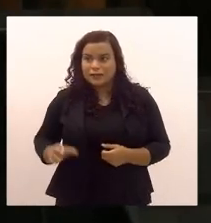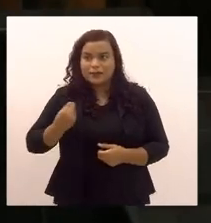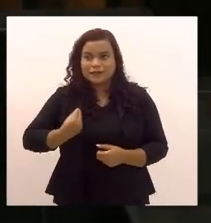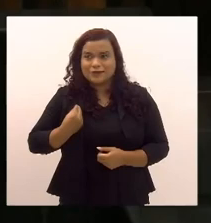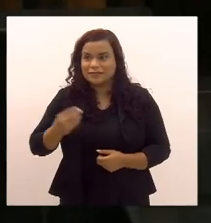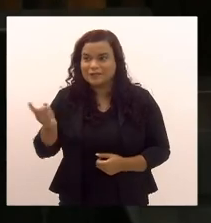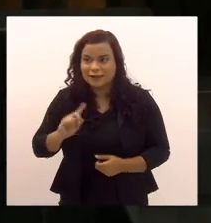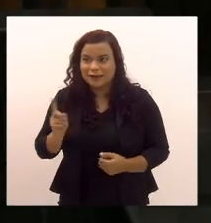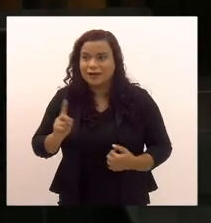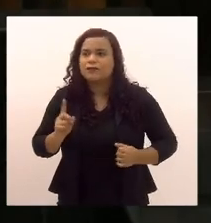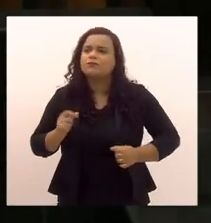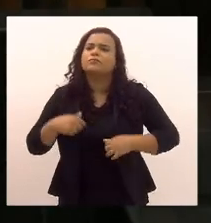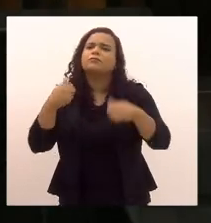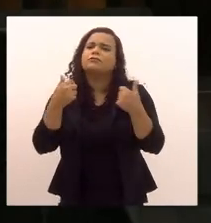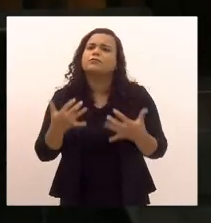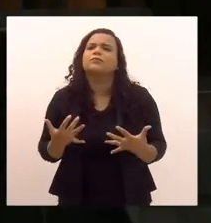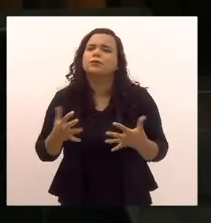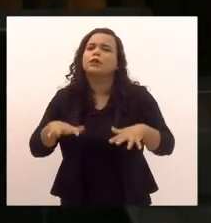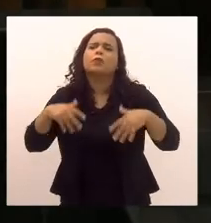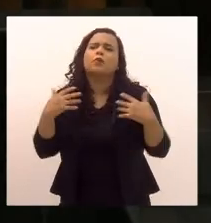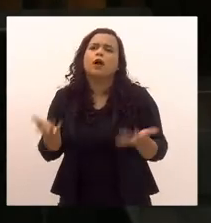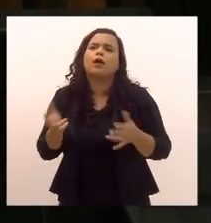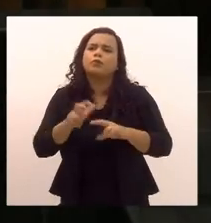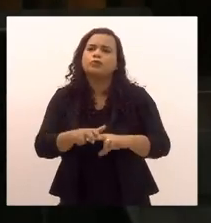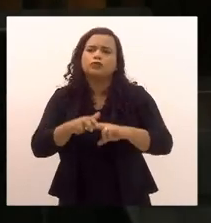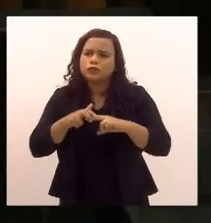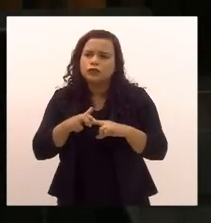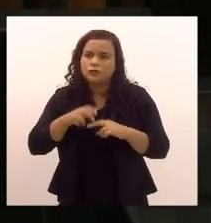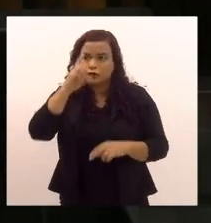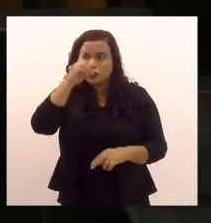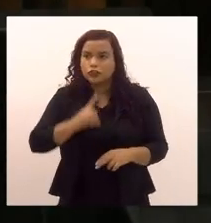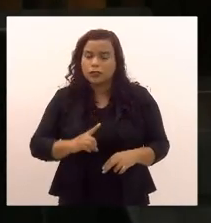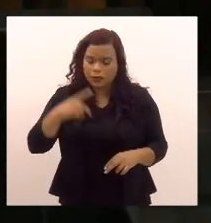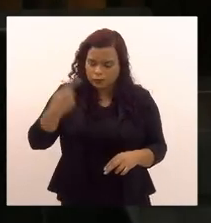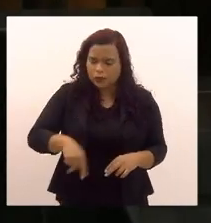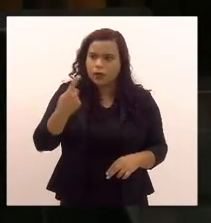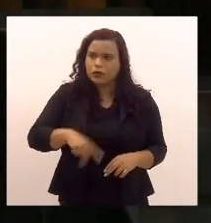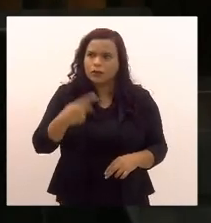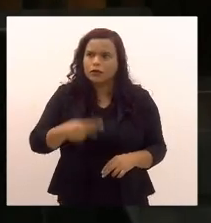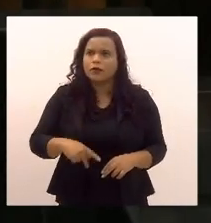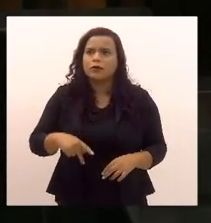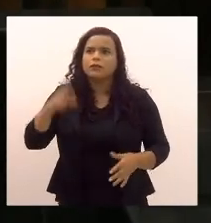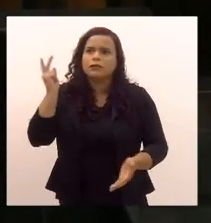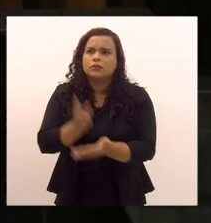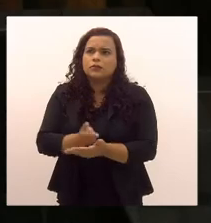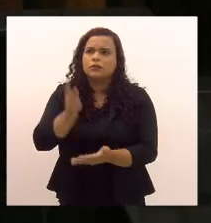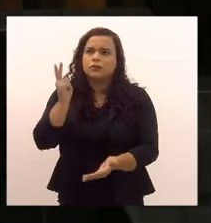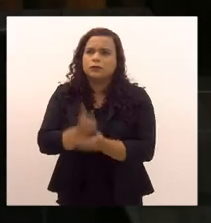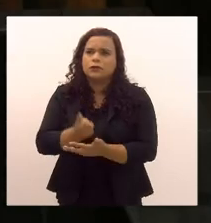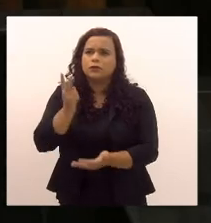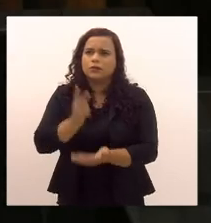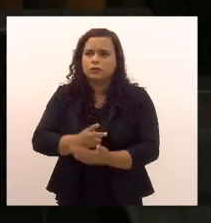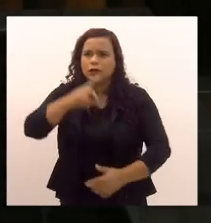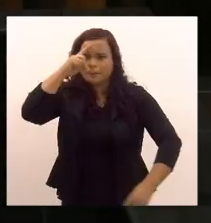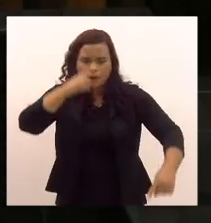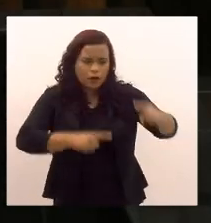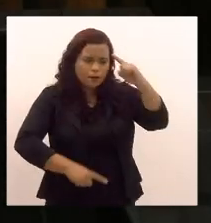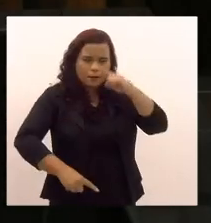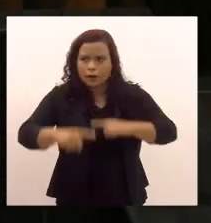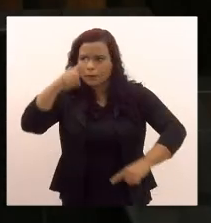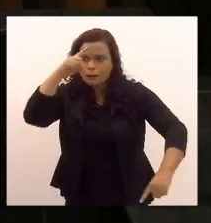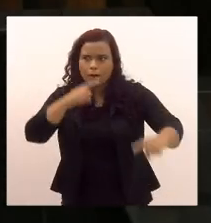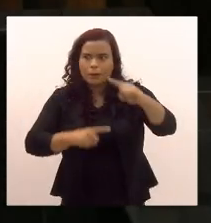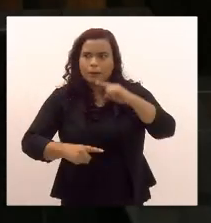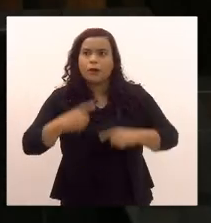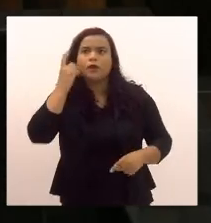aqui o porquê que o diretor dessa casa continua mandando mais do que 70 deputados